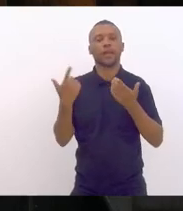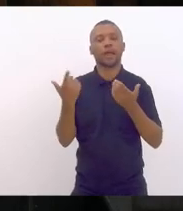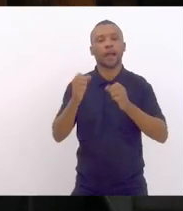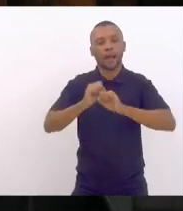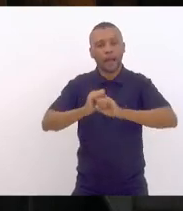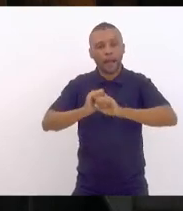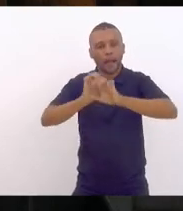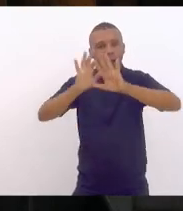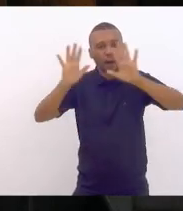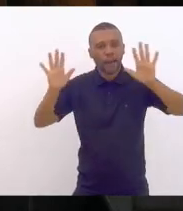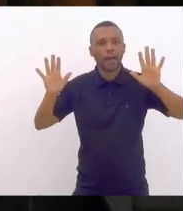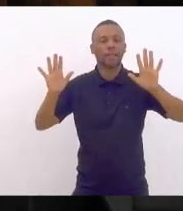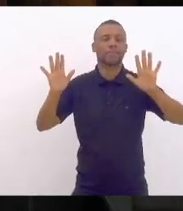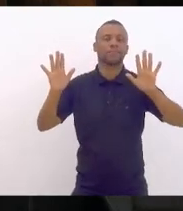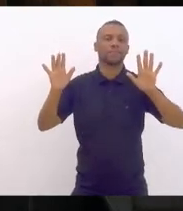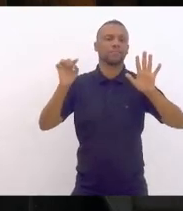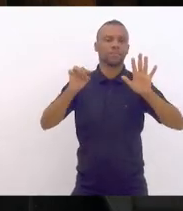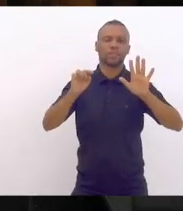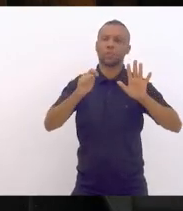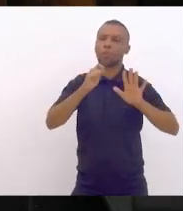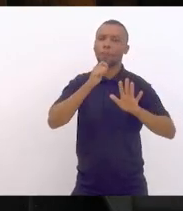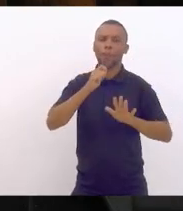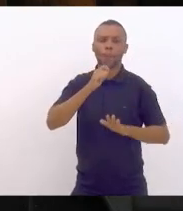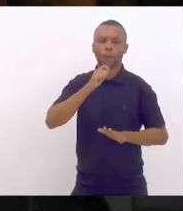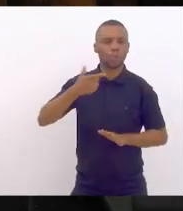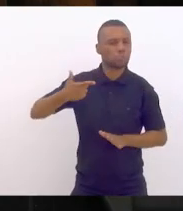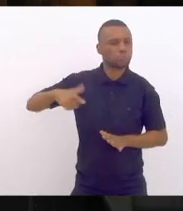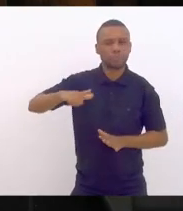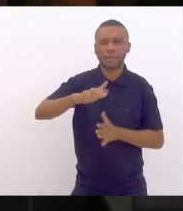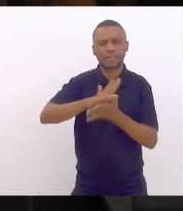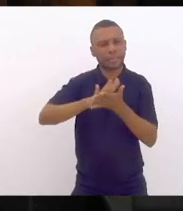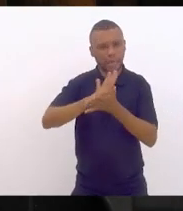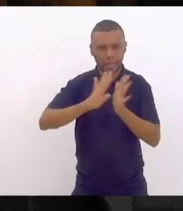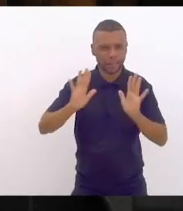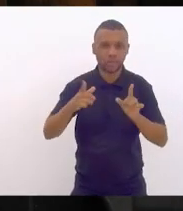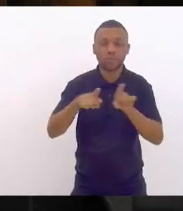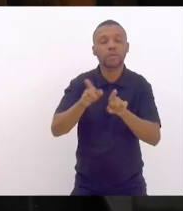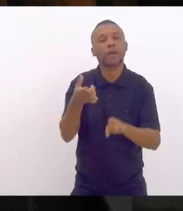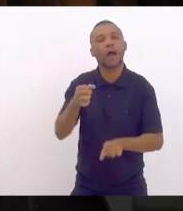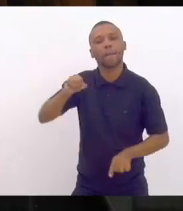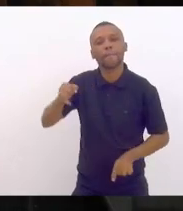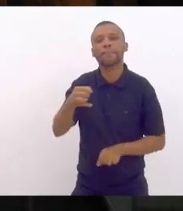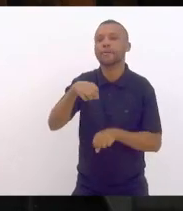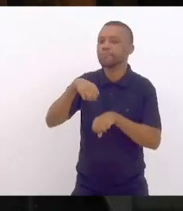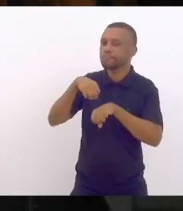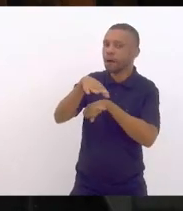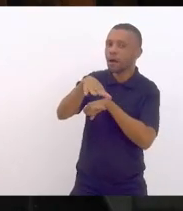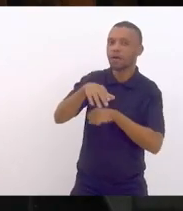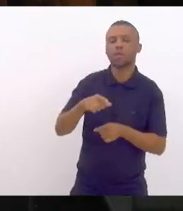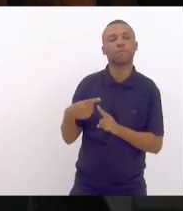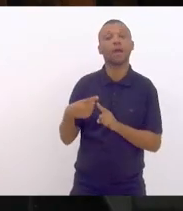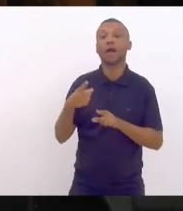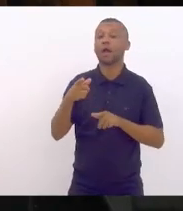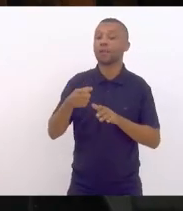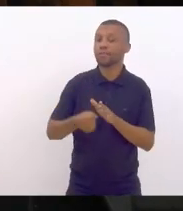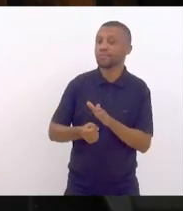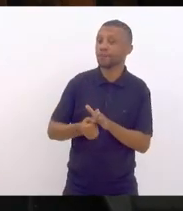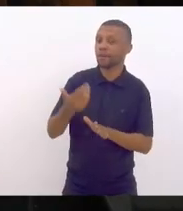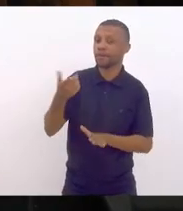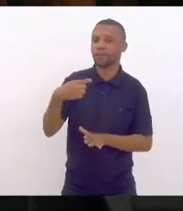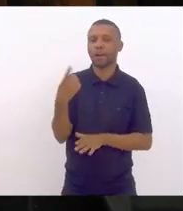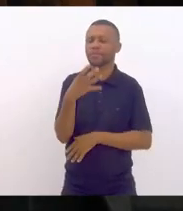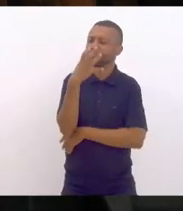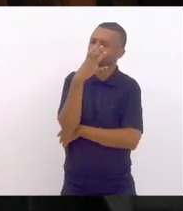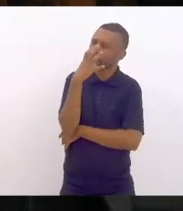muito longe Então queria também fazer esse registro porque muitas vezes a gente ouve dizer